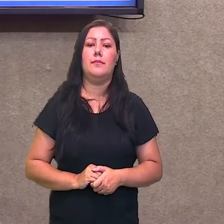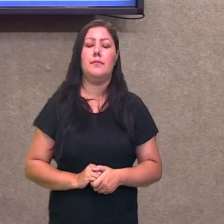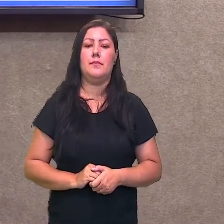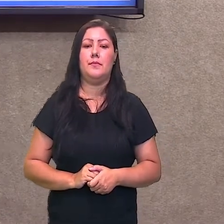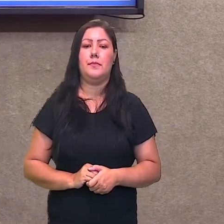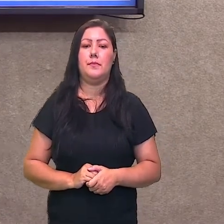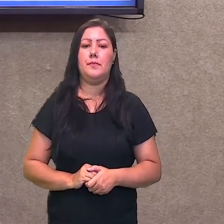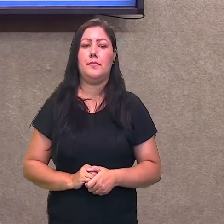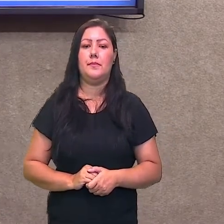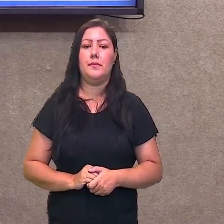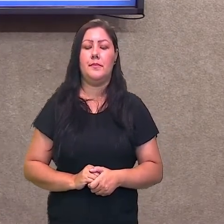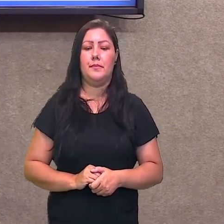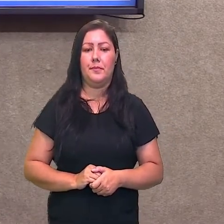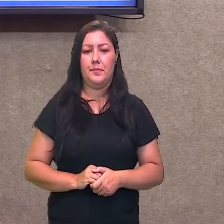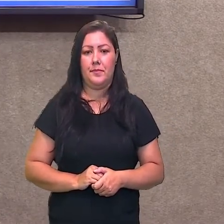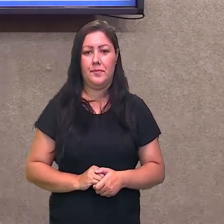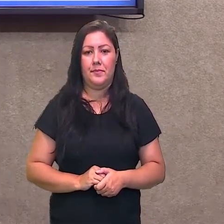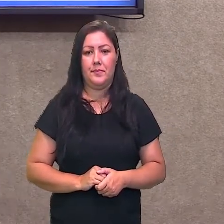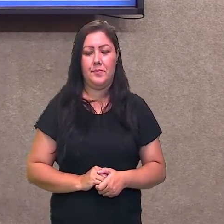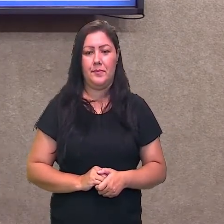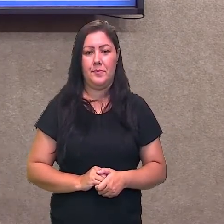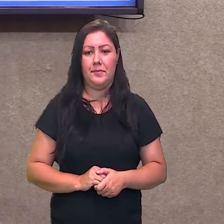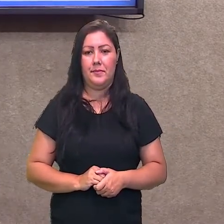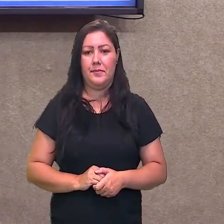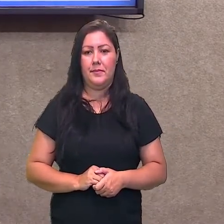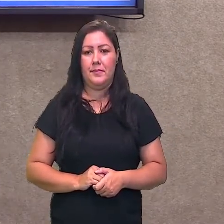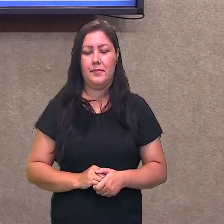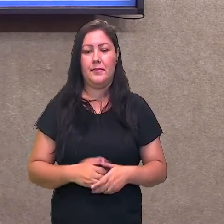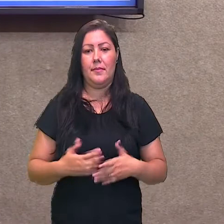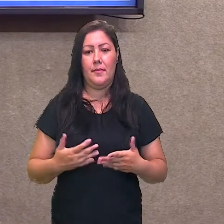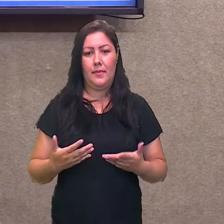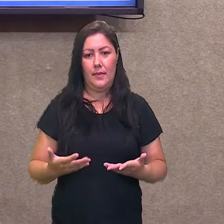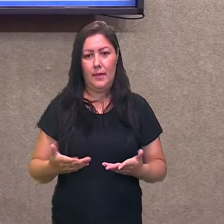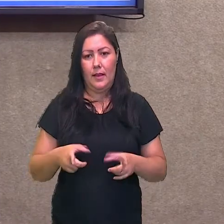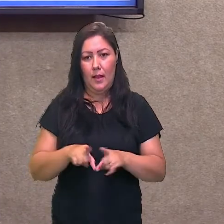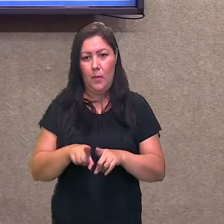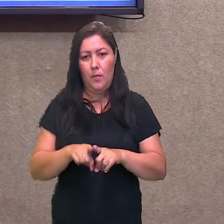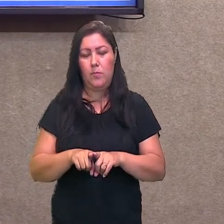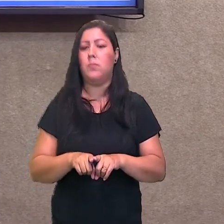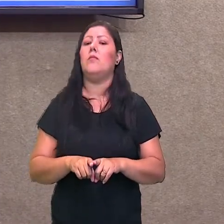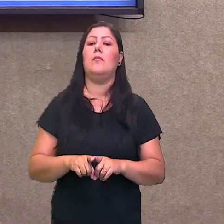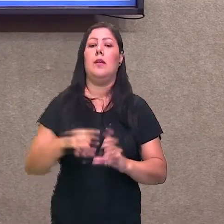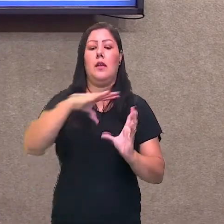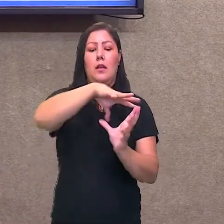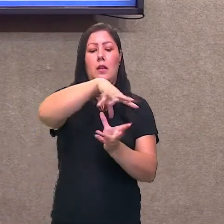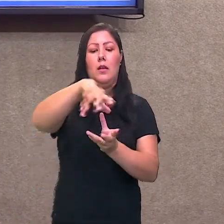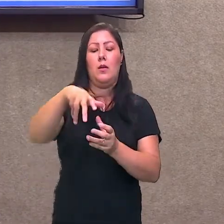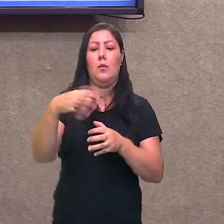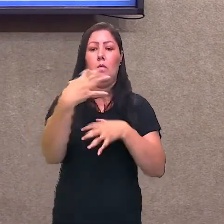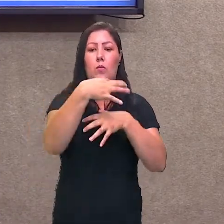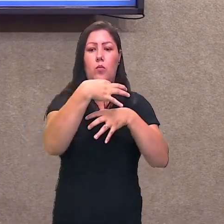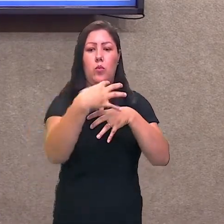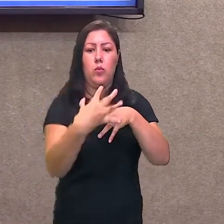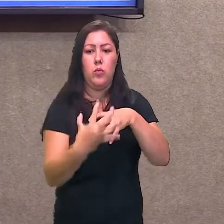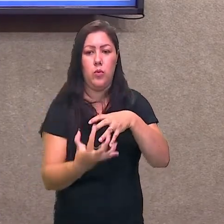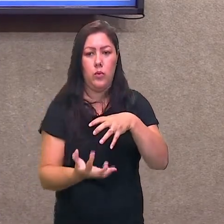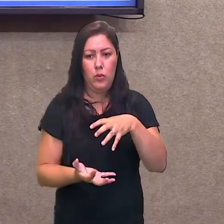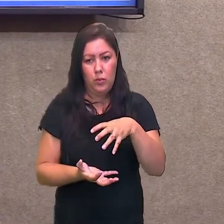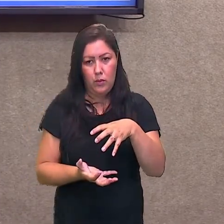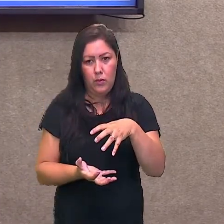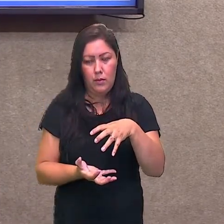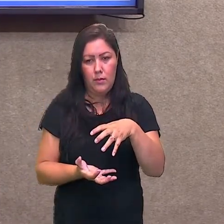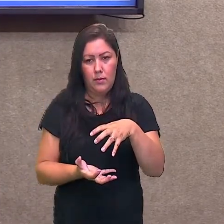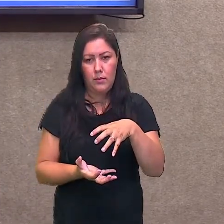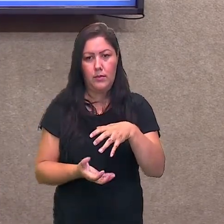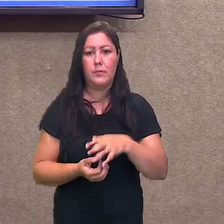E, em relação ao meridiano de Greenwich, todo o